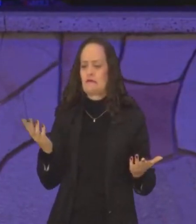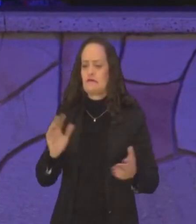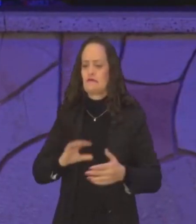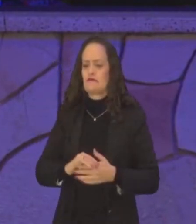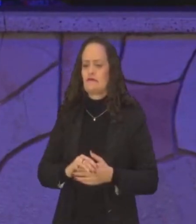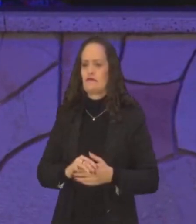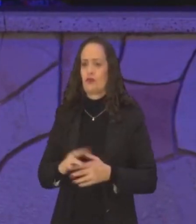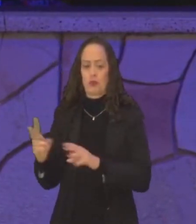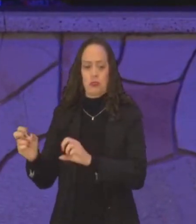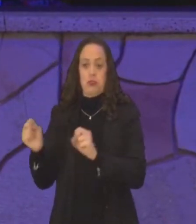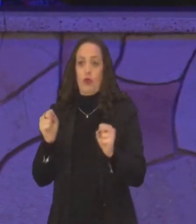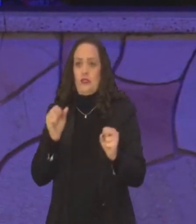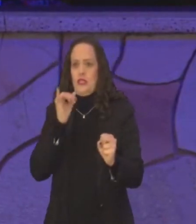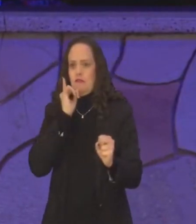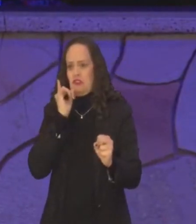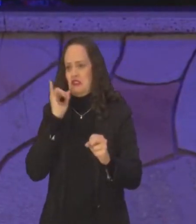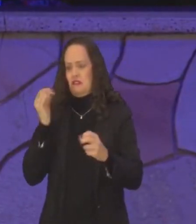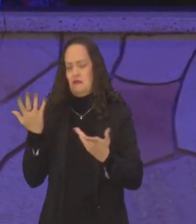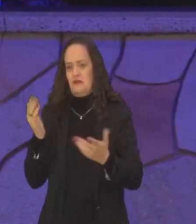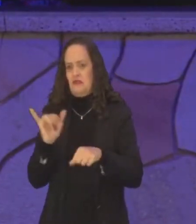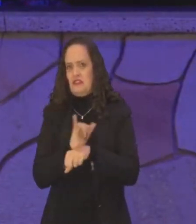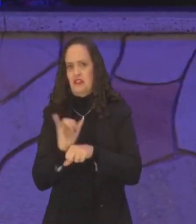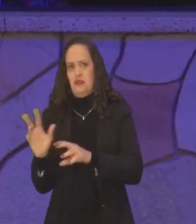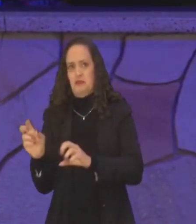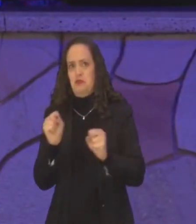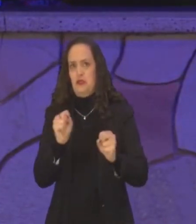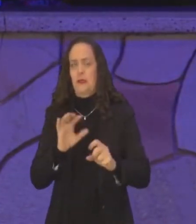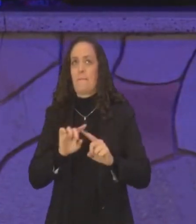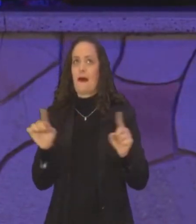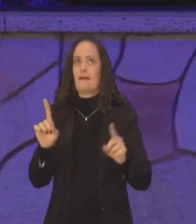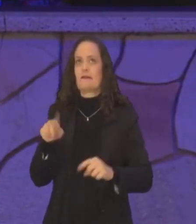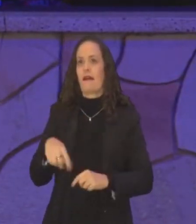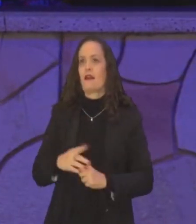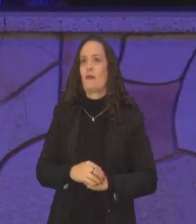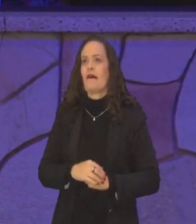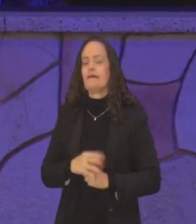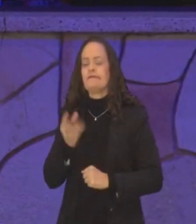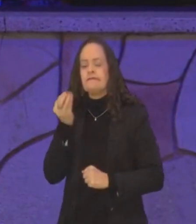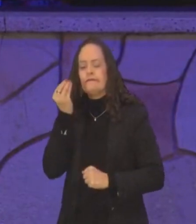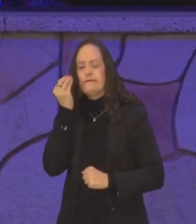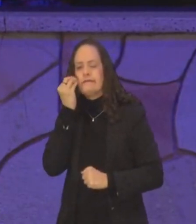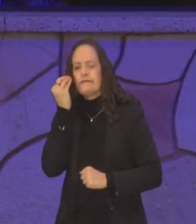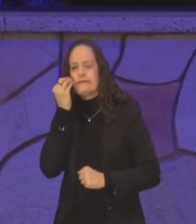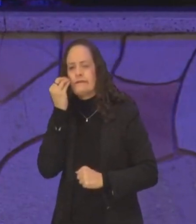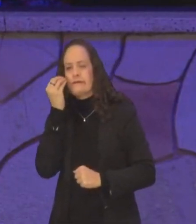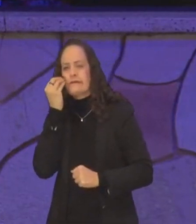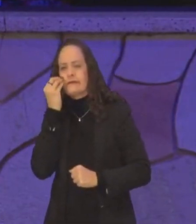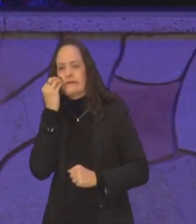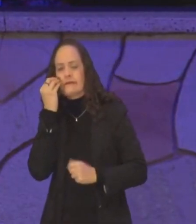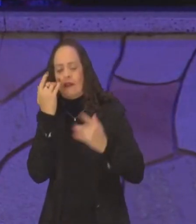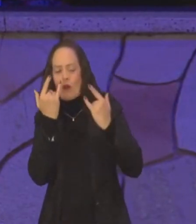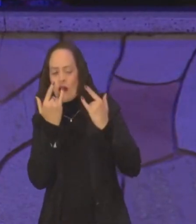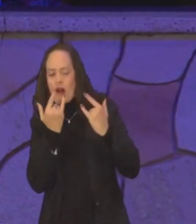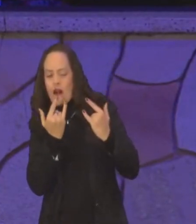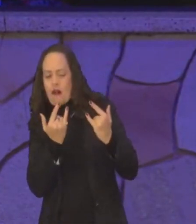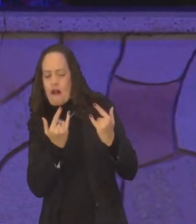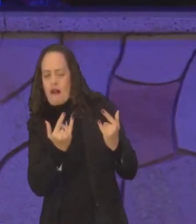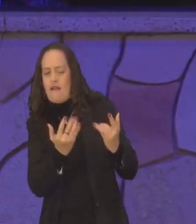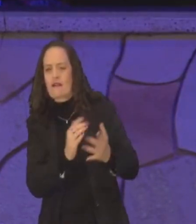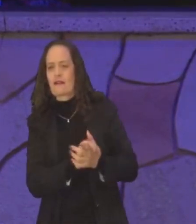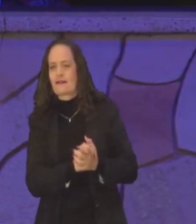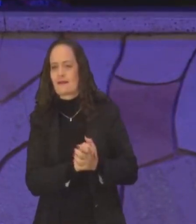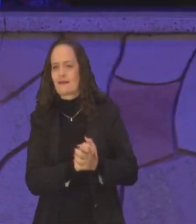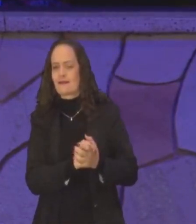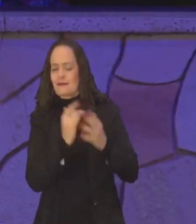de poder, mas foi uma tentativa de sedução. E que tipo de